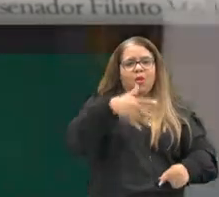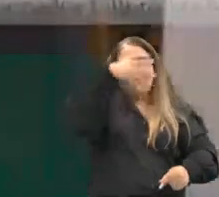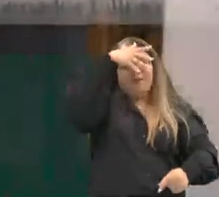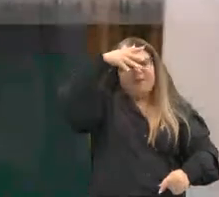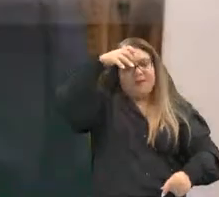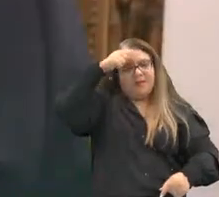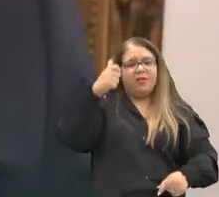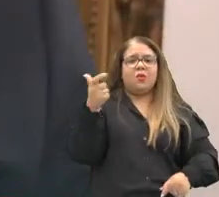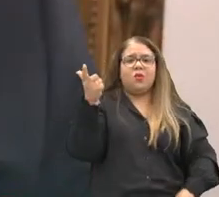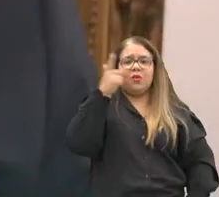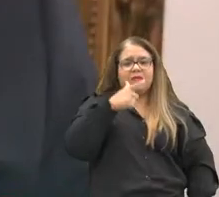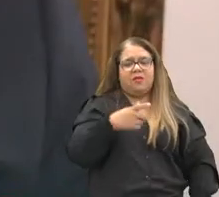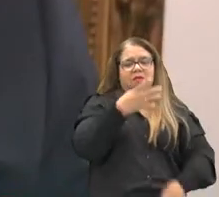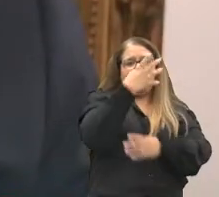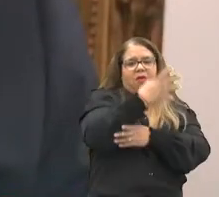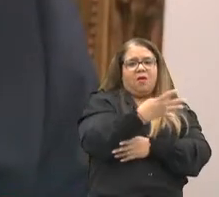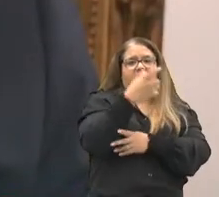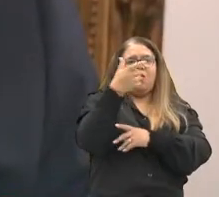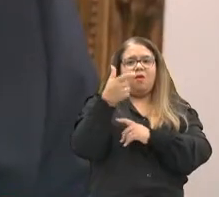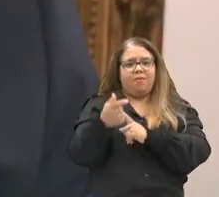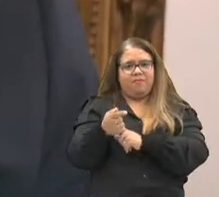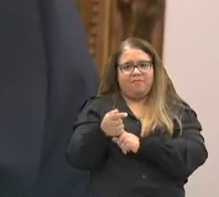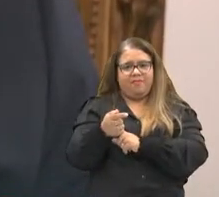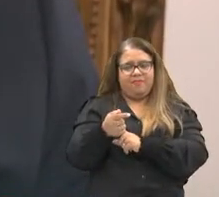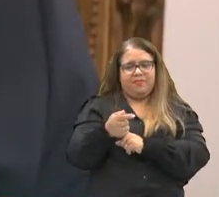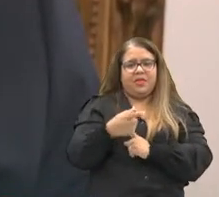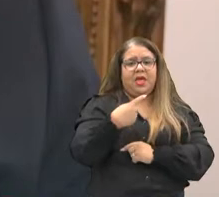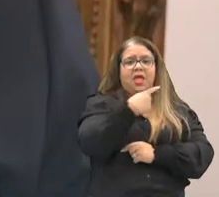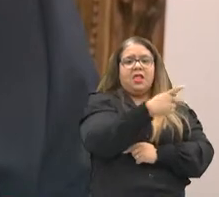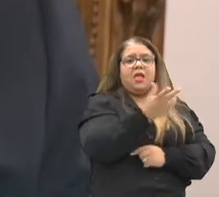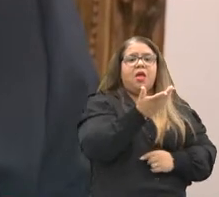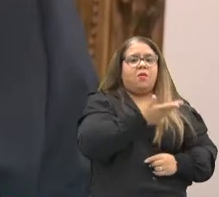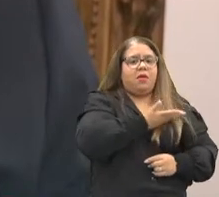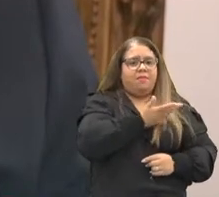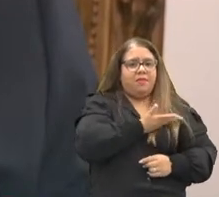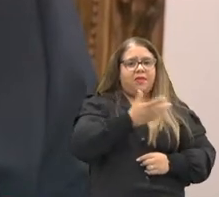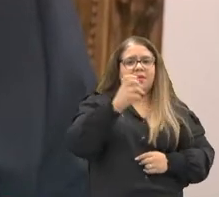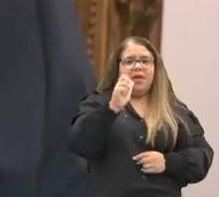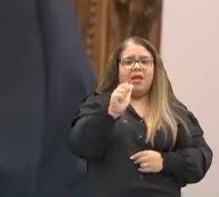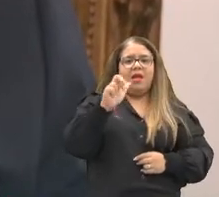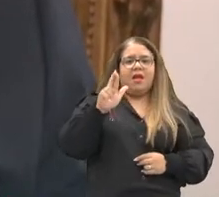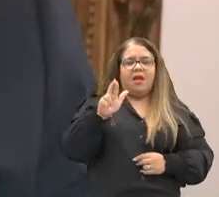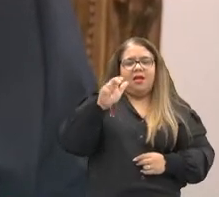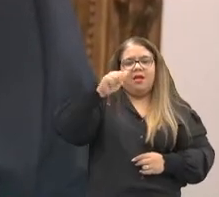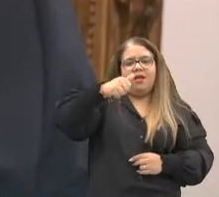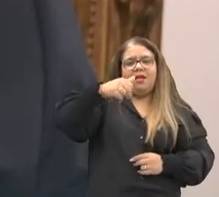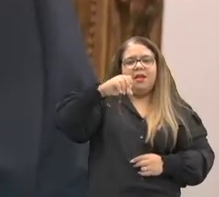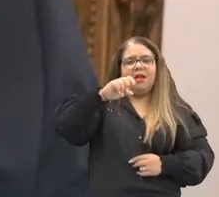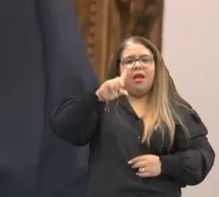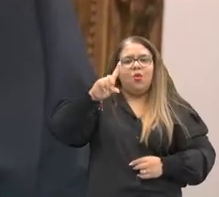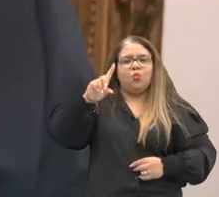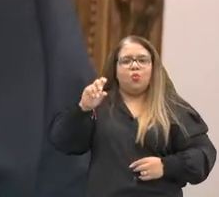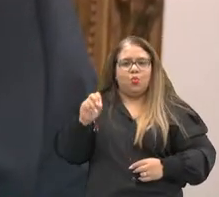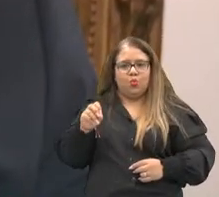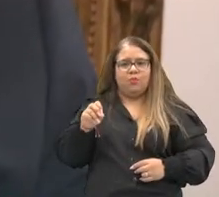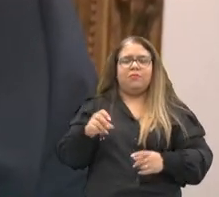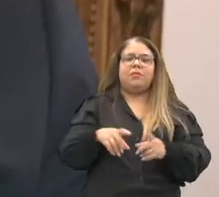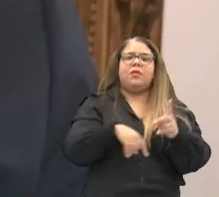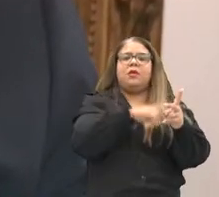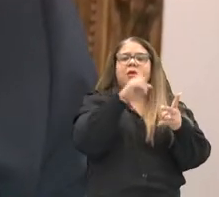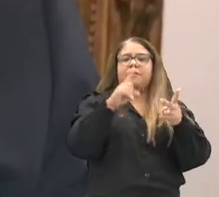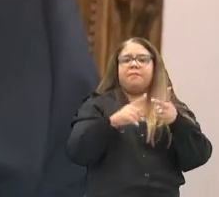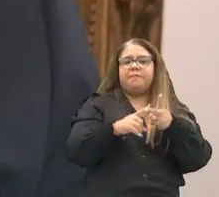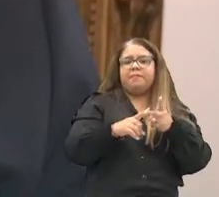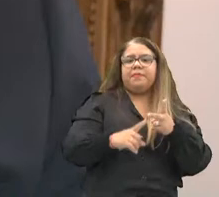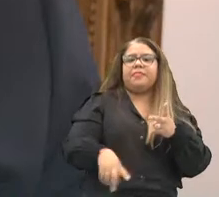em 1946, elegeu o seu companheiro Arnaldo Estevão Figueiredo, governador do estado pelo PSD.